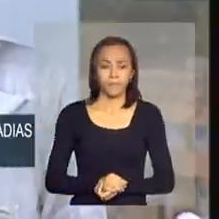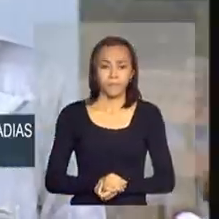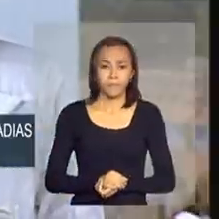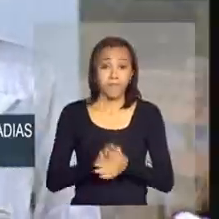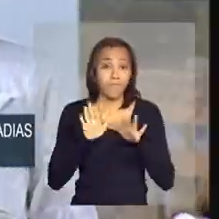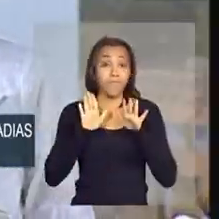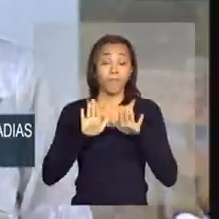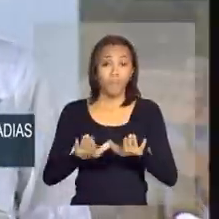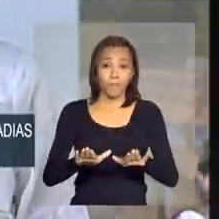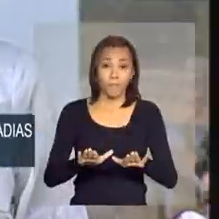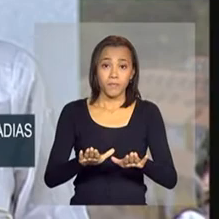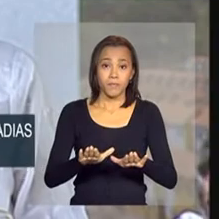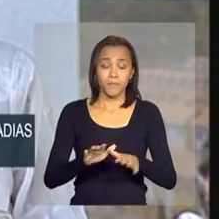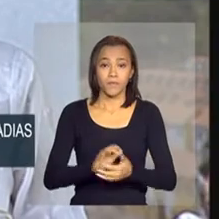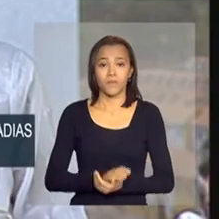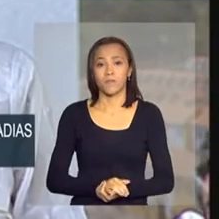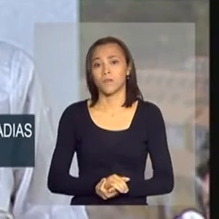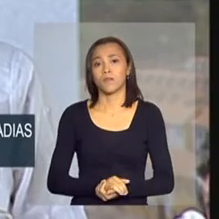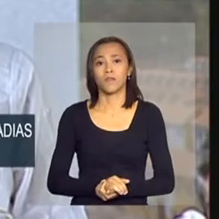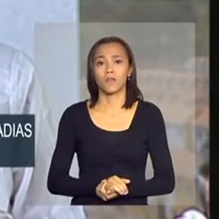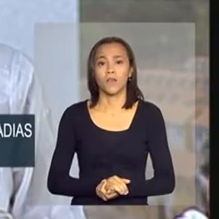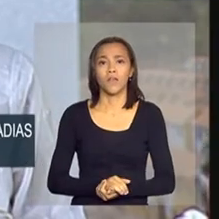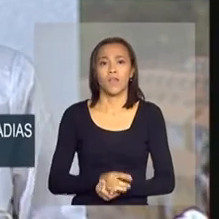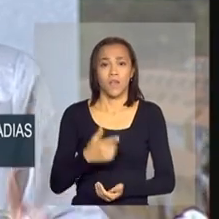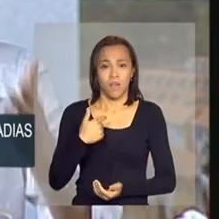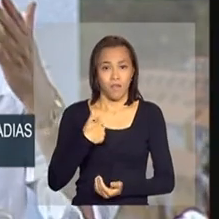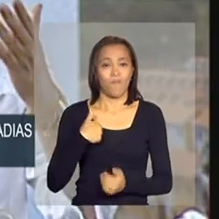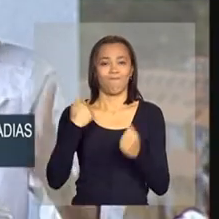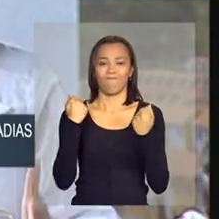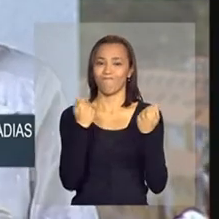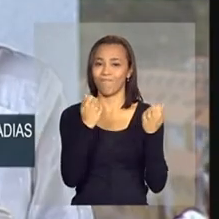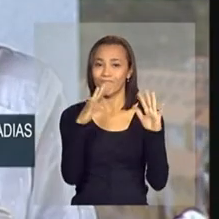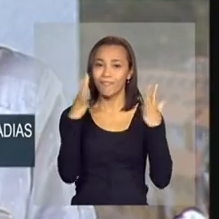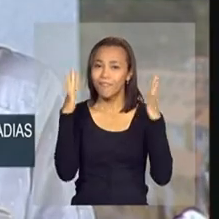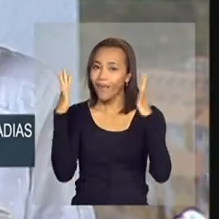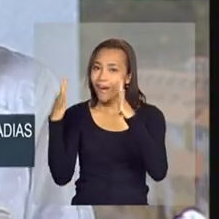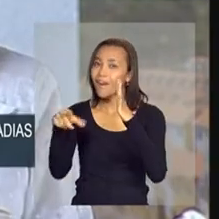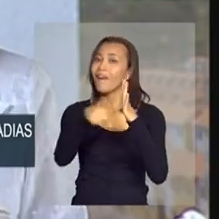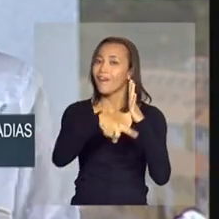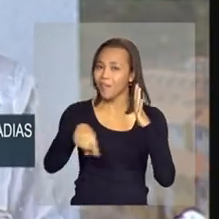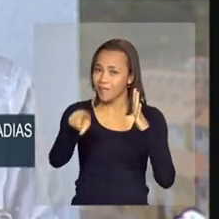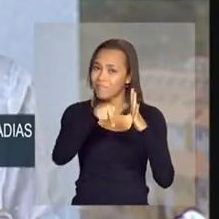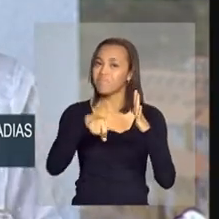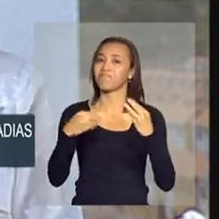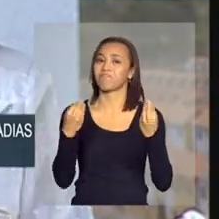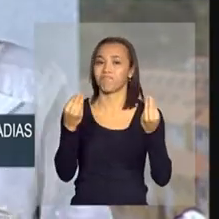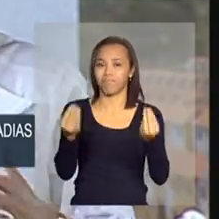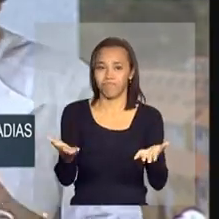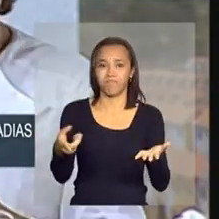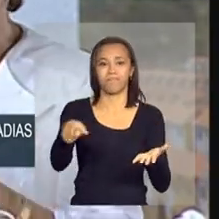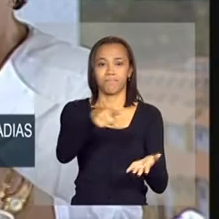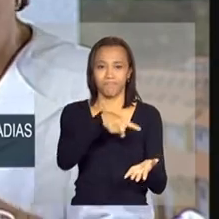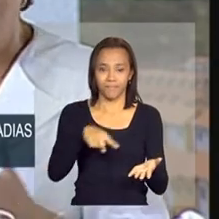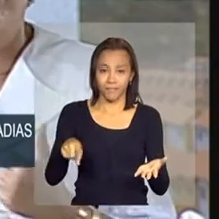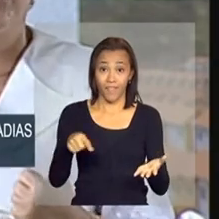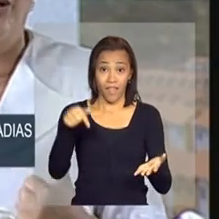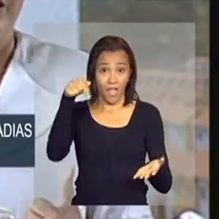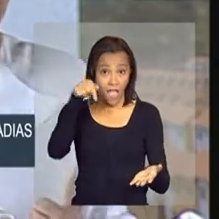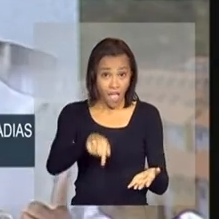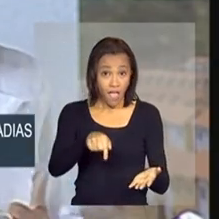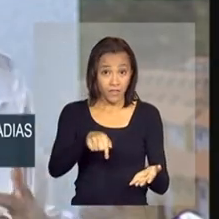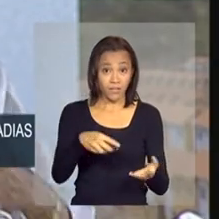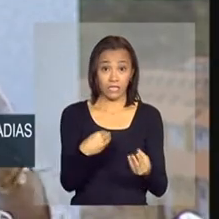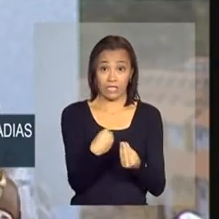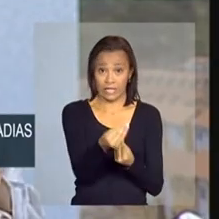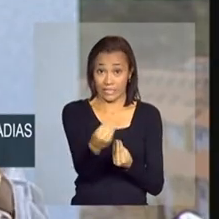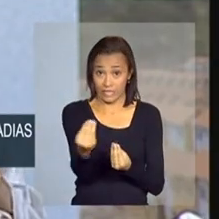a paz os parabéns são extremamente merecidas e essa entrega